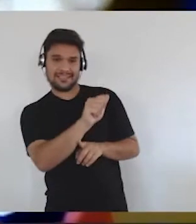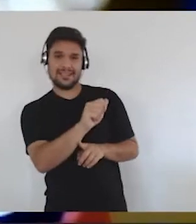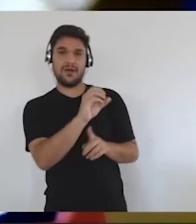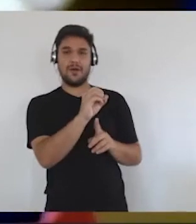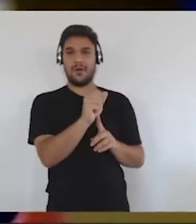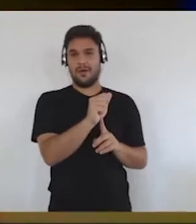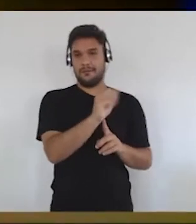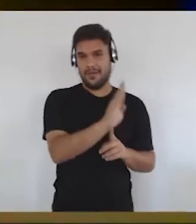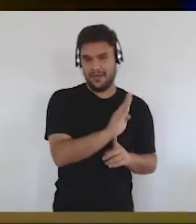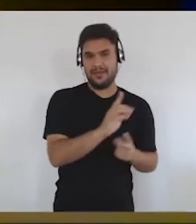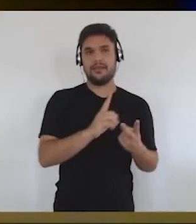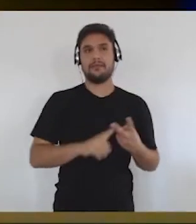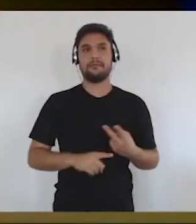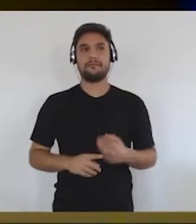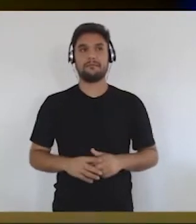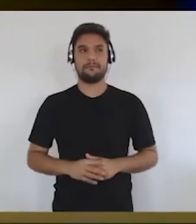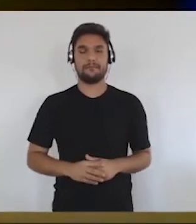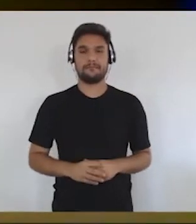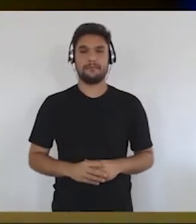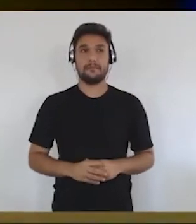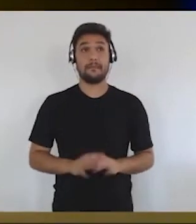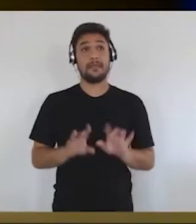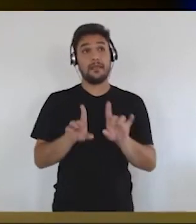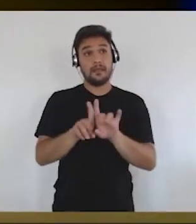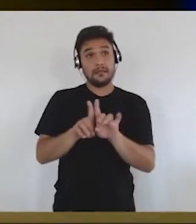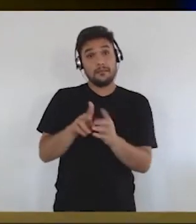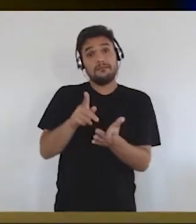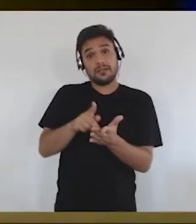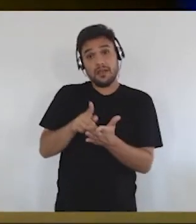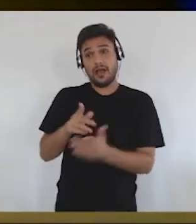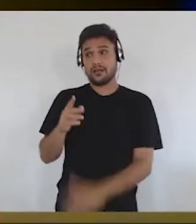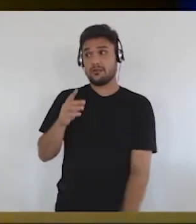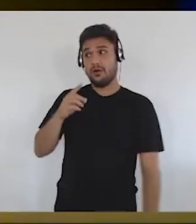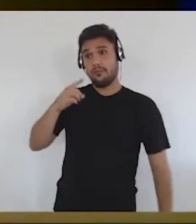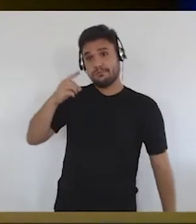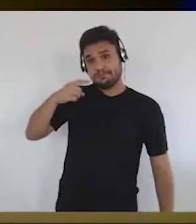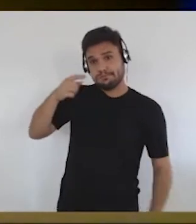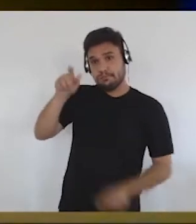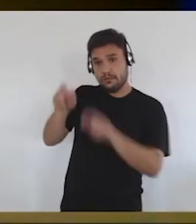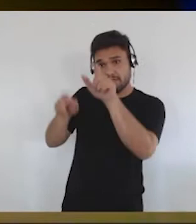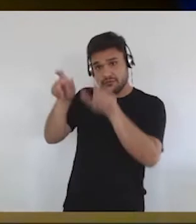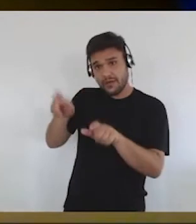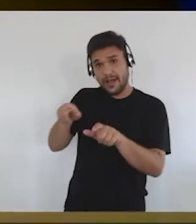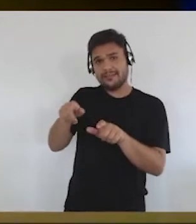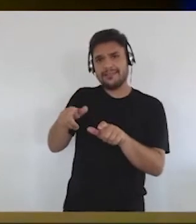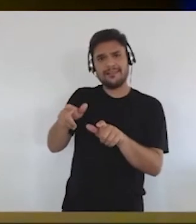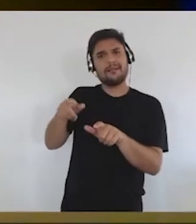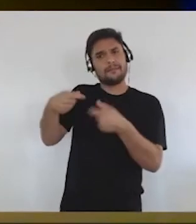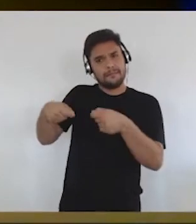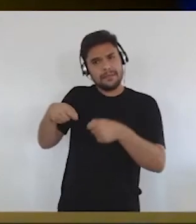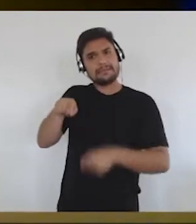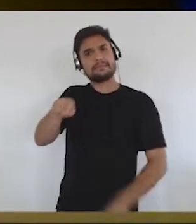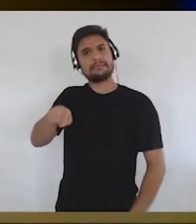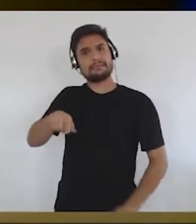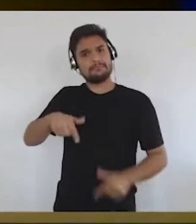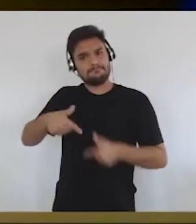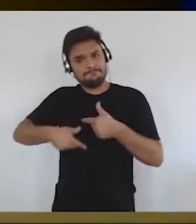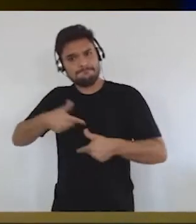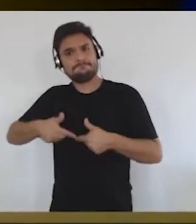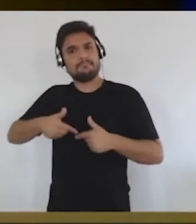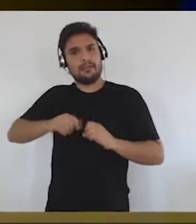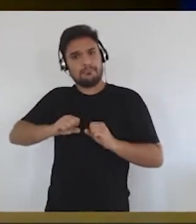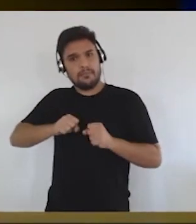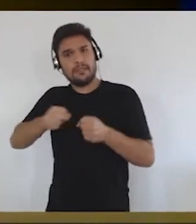Magistrados Brasileiros, também é verdade que os advogados precisam, muitas vezes, agir prontamente para